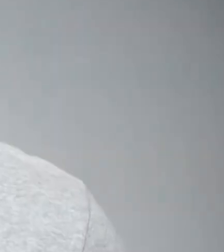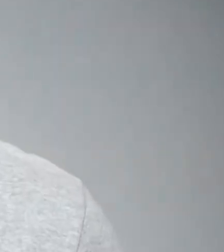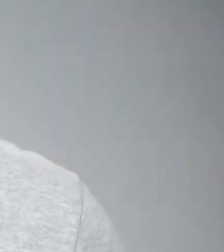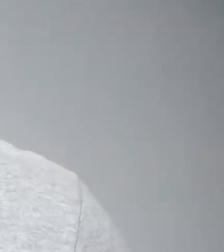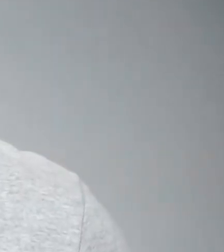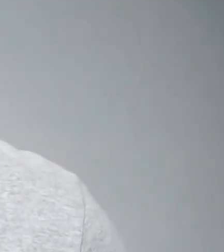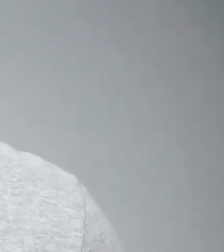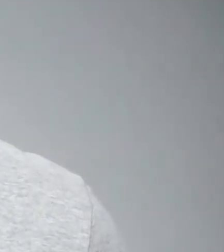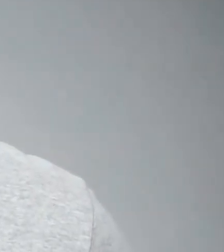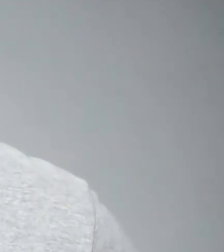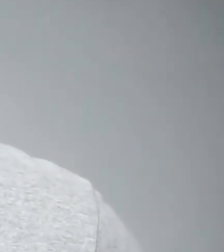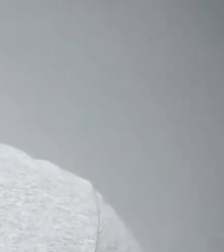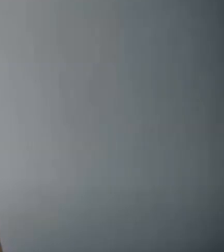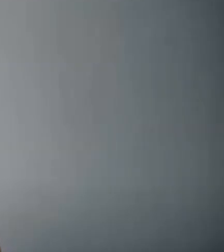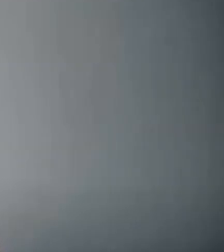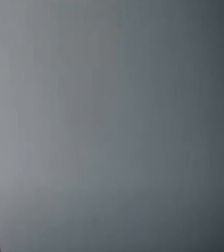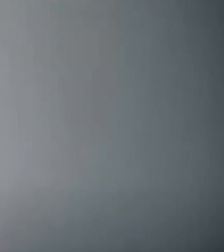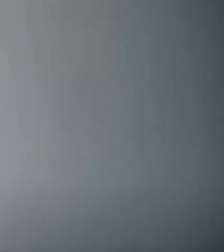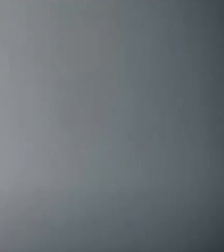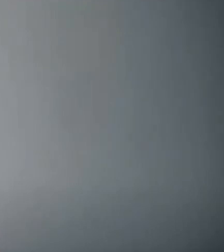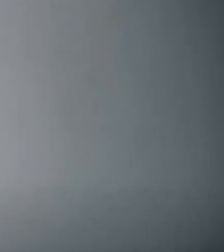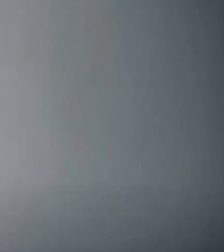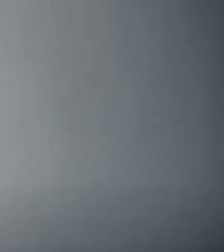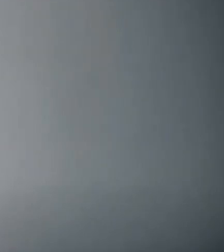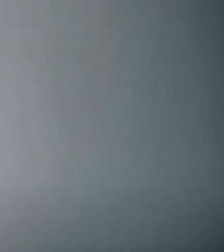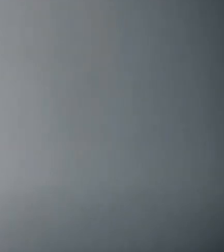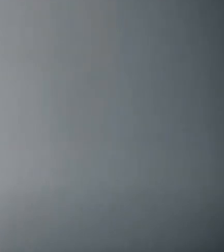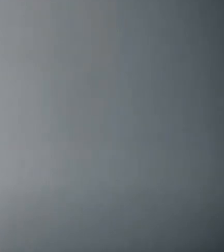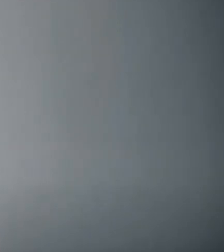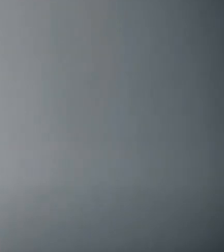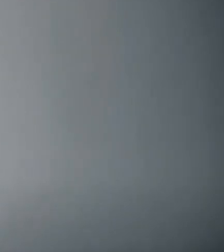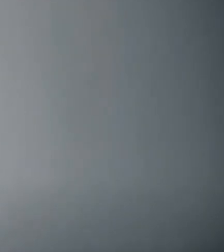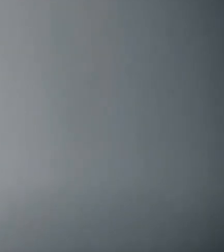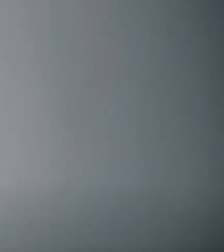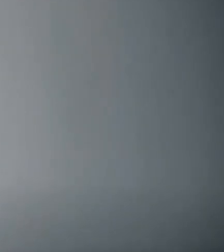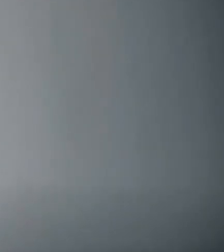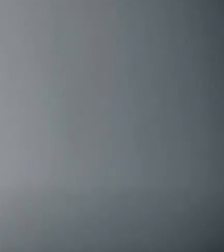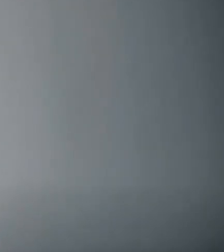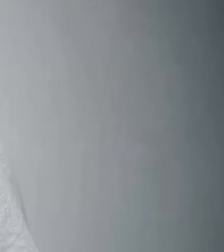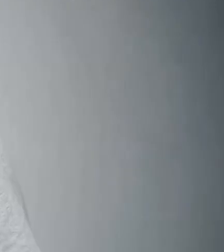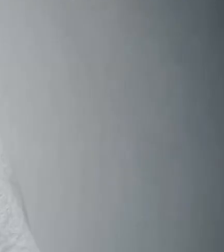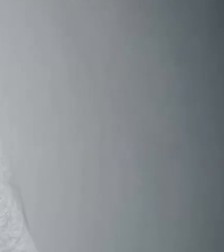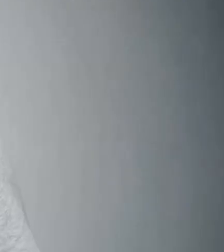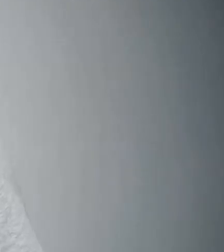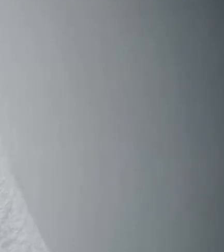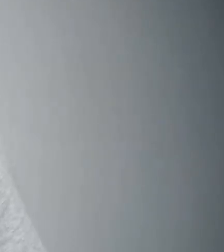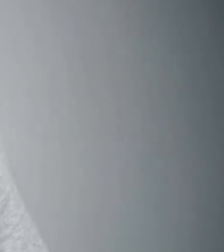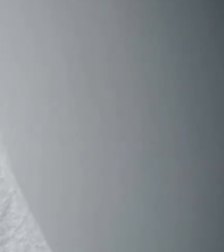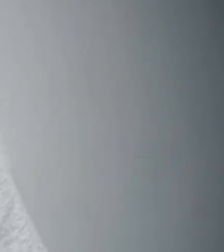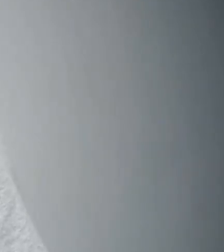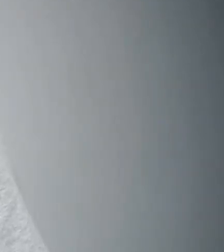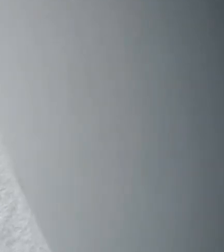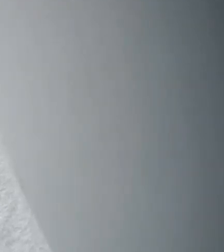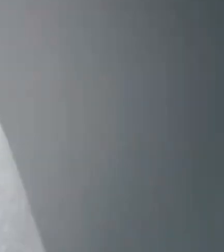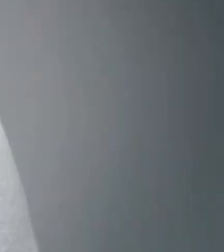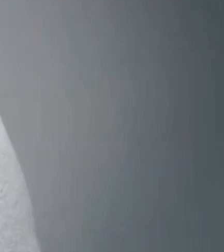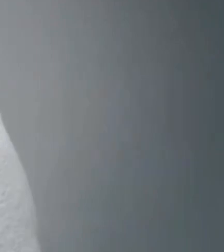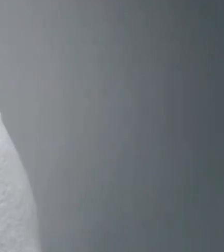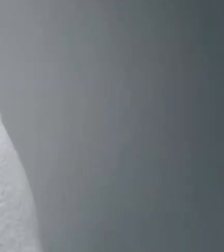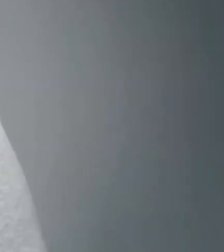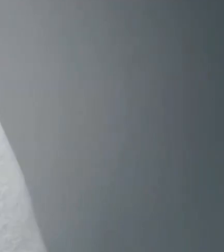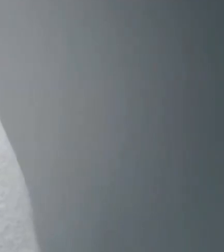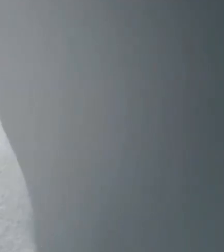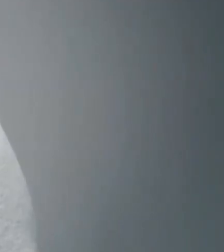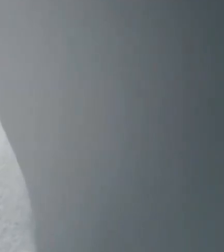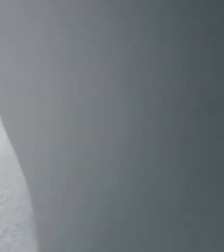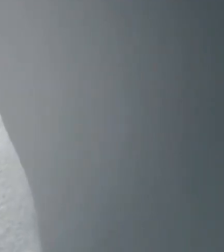O acidente não tirou minha vida, mas interrompeu minha carreira e me obrigou a reprogramar o futuro. Dirigir cansado? Nunca mais. Foi